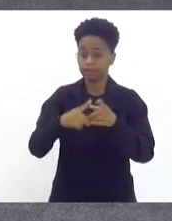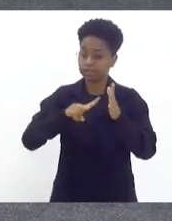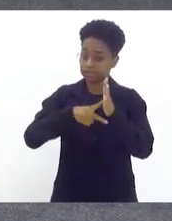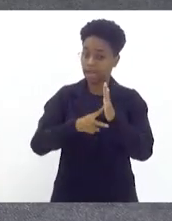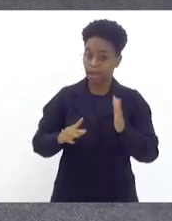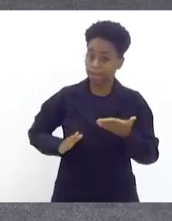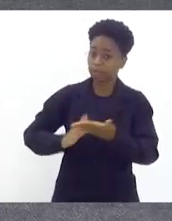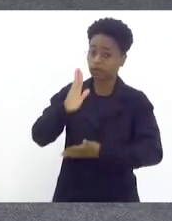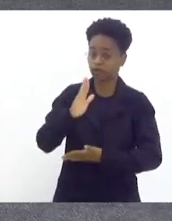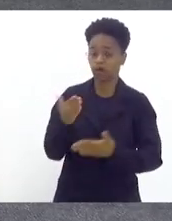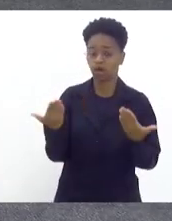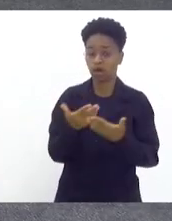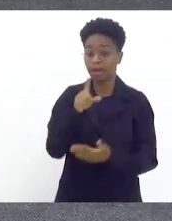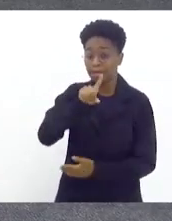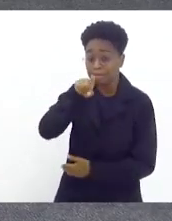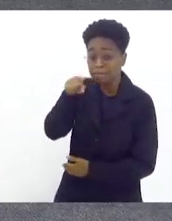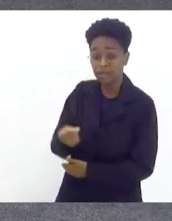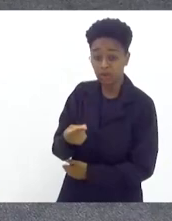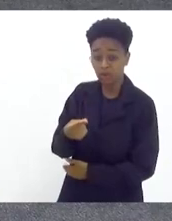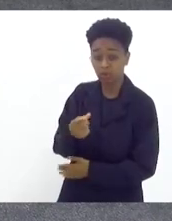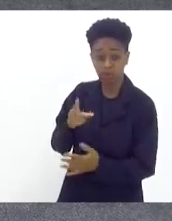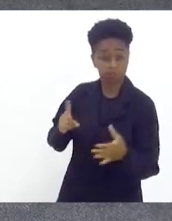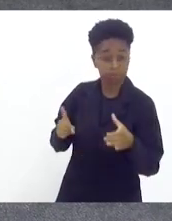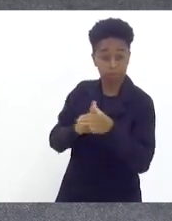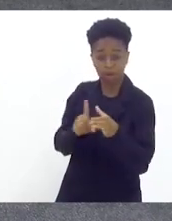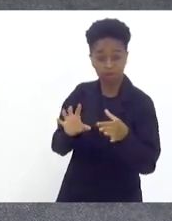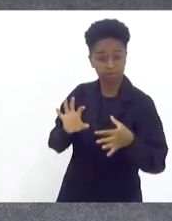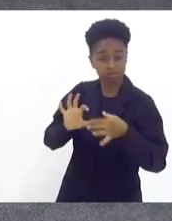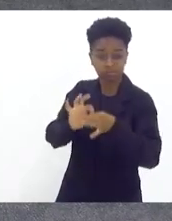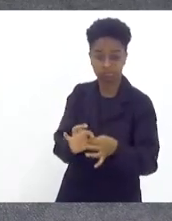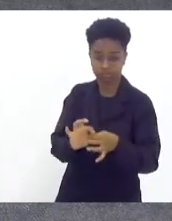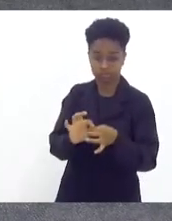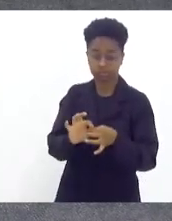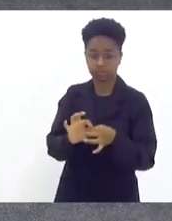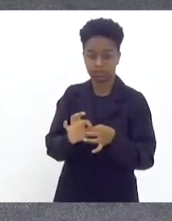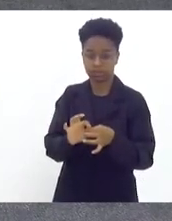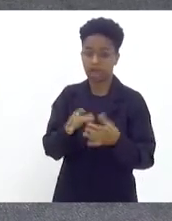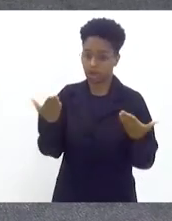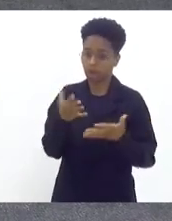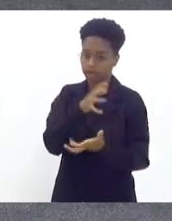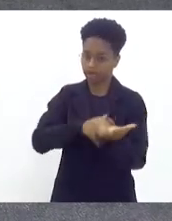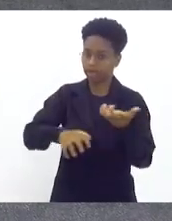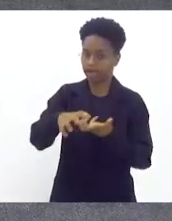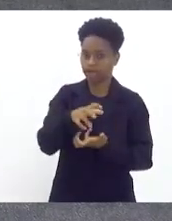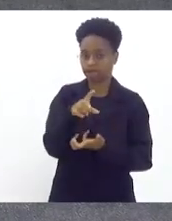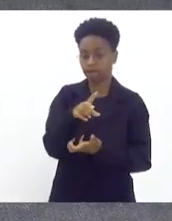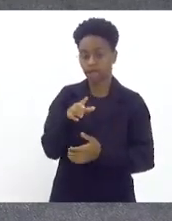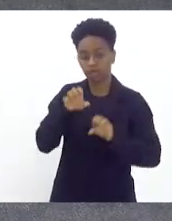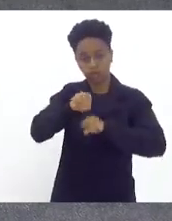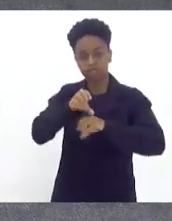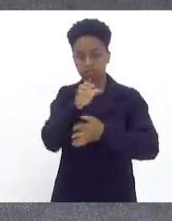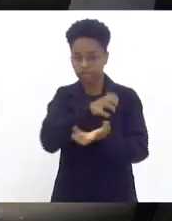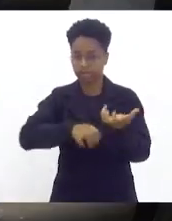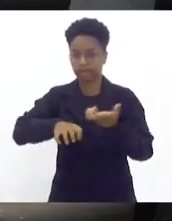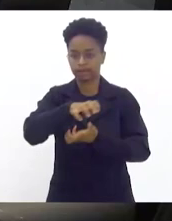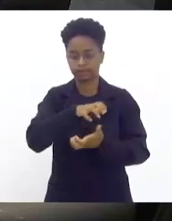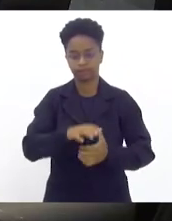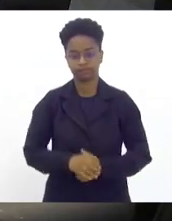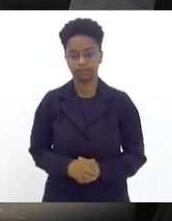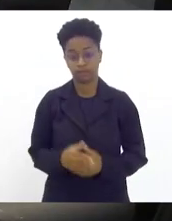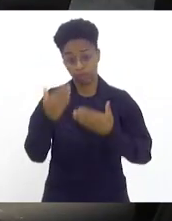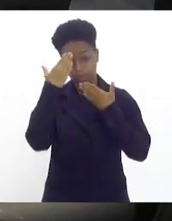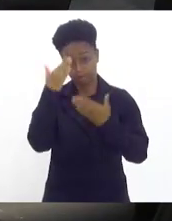com mil mil filiados credenciados em plenária a greve a educação está em greve Muito obrigado